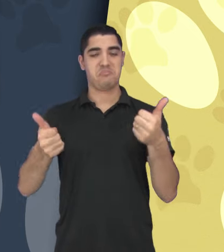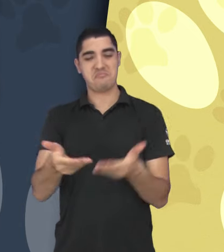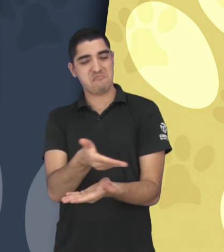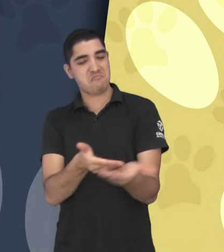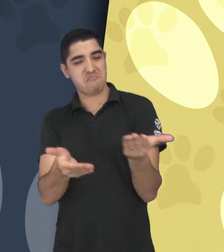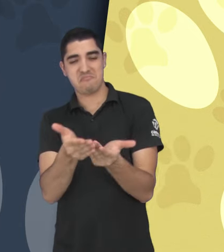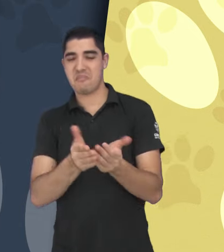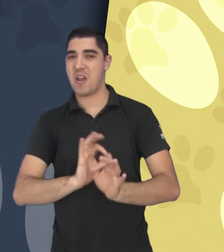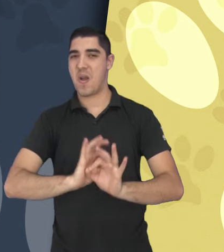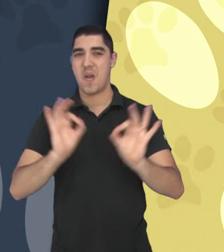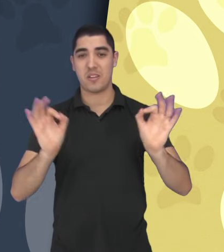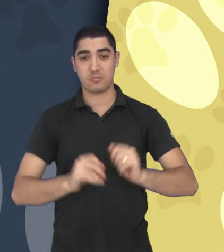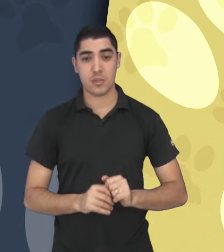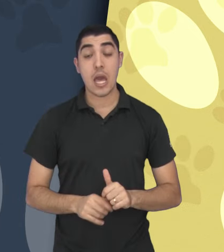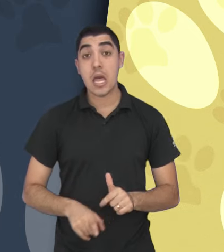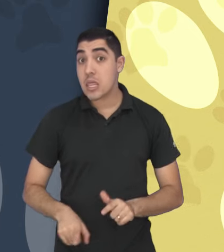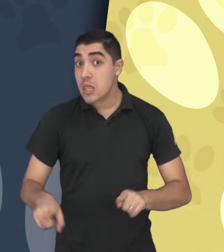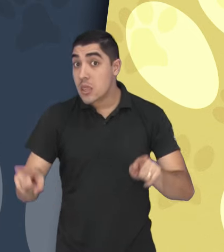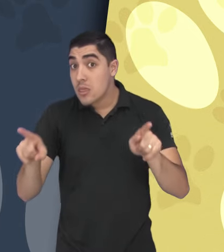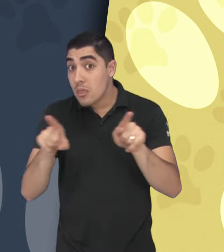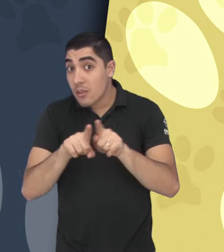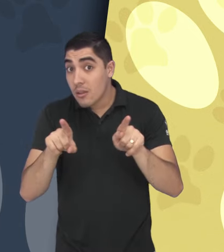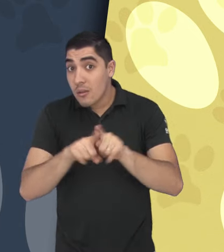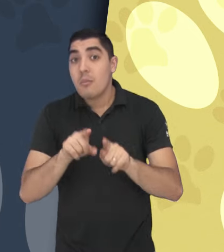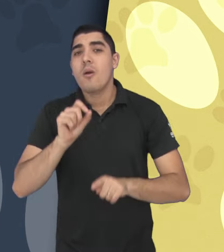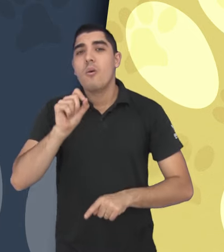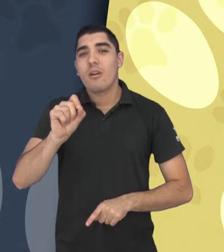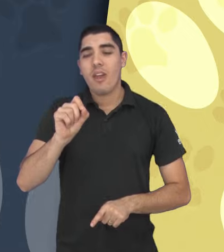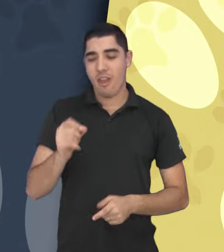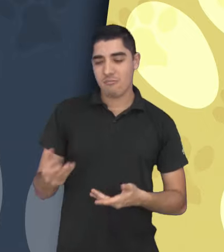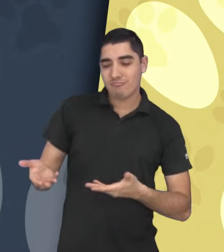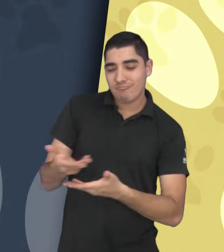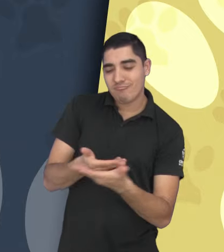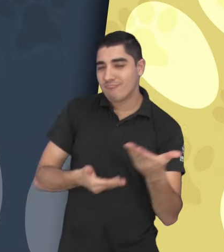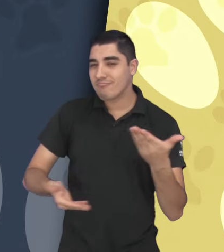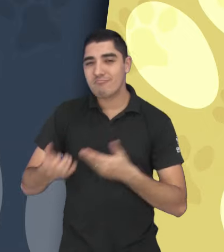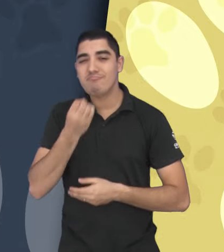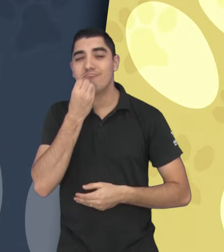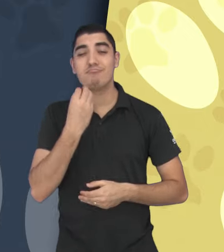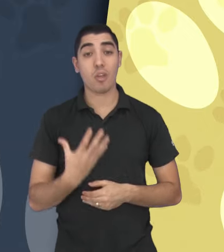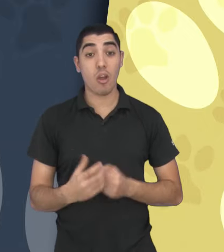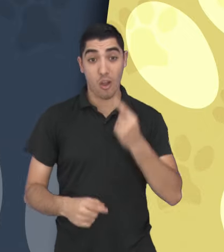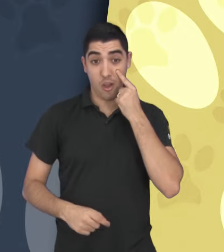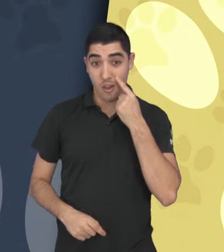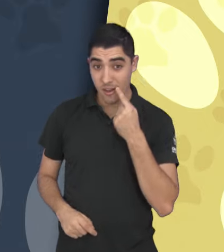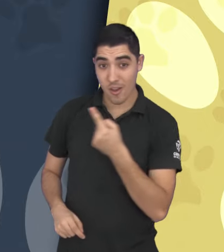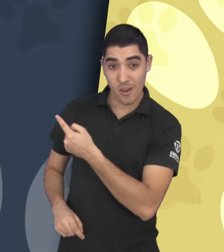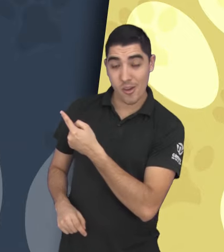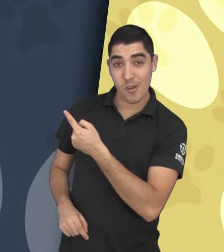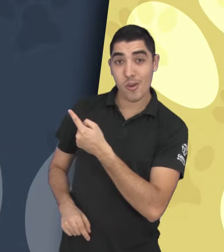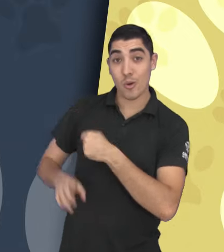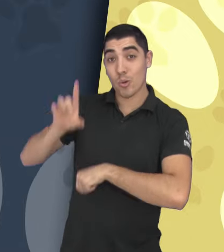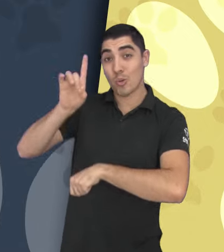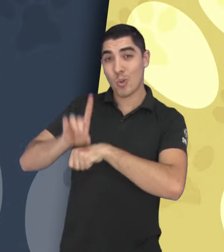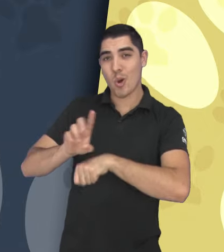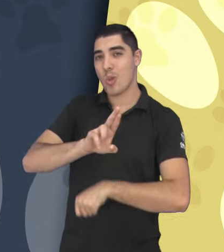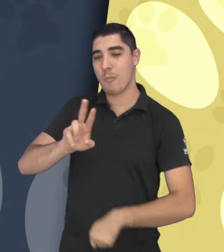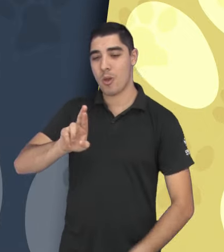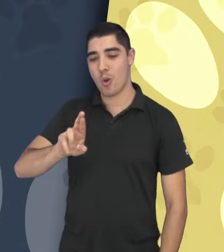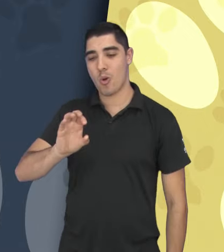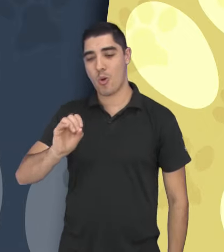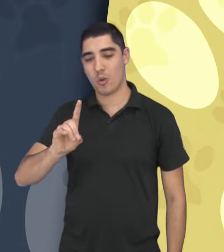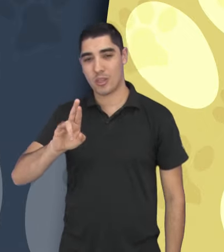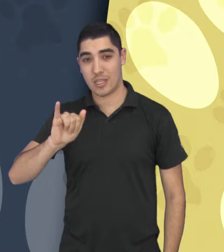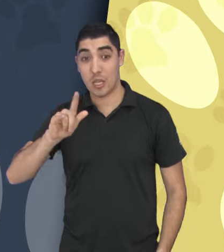bem. Quem também convive numa boa é a turminha de pets do Rodrigo. Os cachorros são